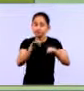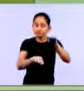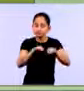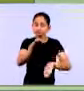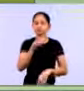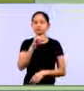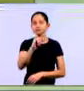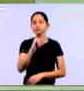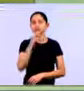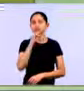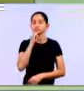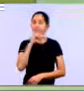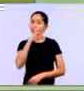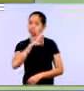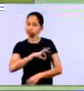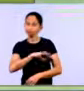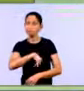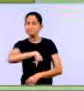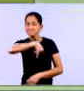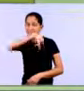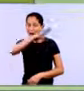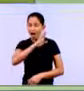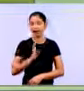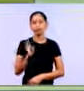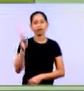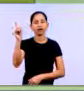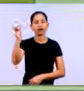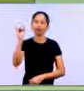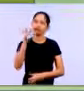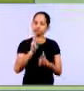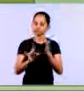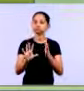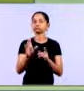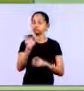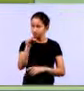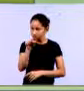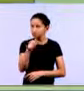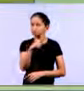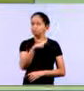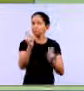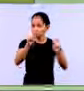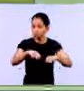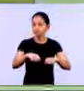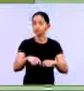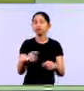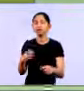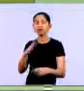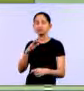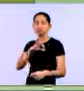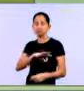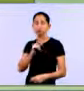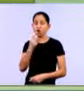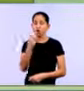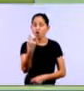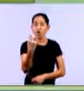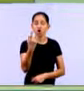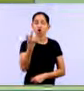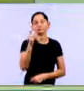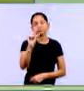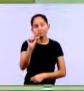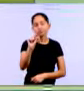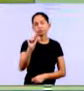tem mais condições de contribuir, o tributo para ela deve ser maior. Se a pessoa tem menos condições de contribuir, o tributo para